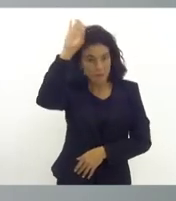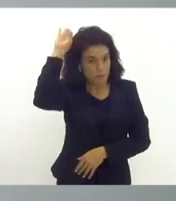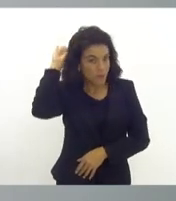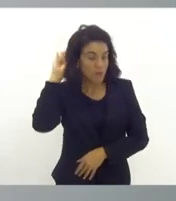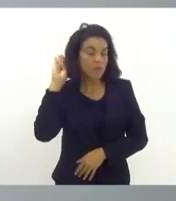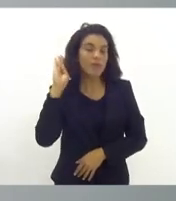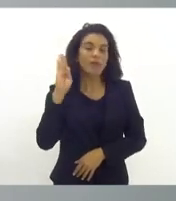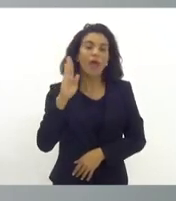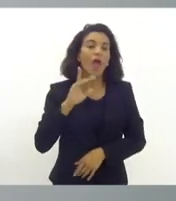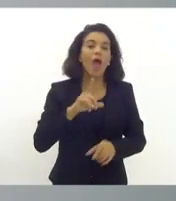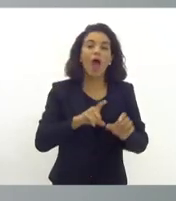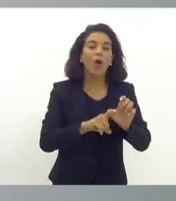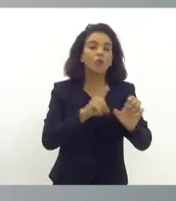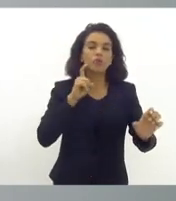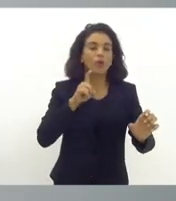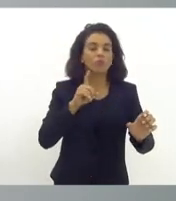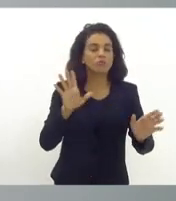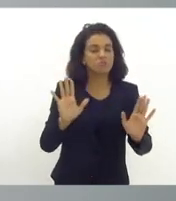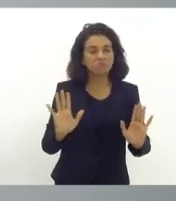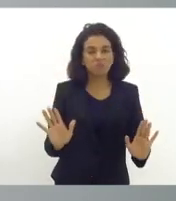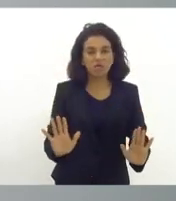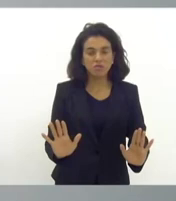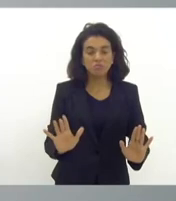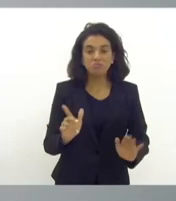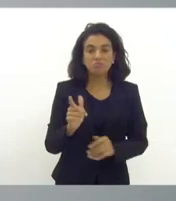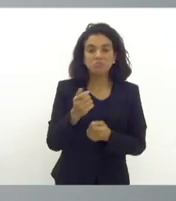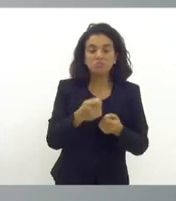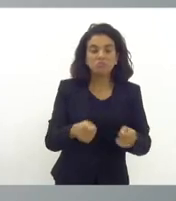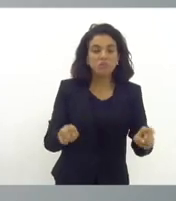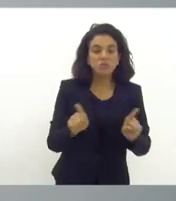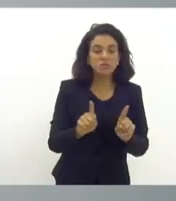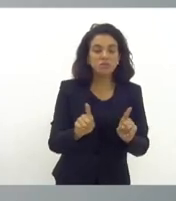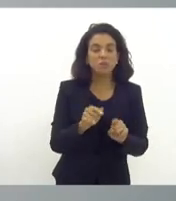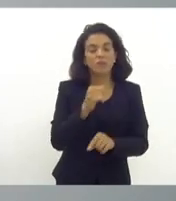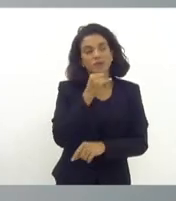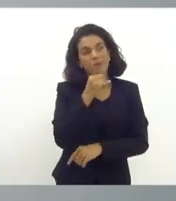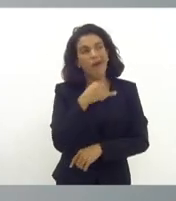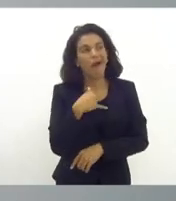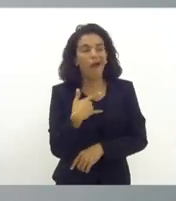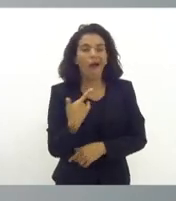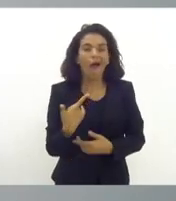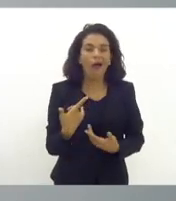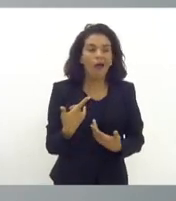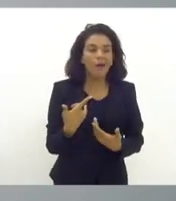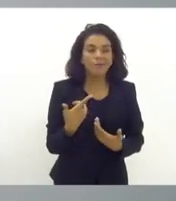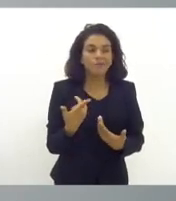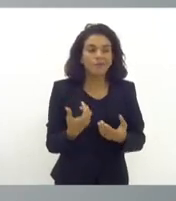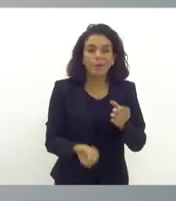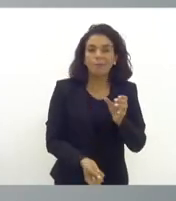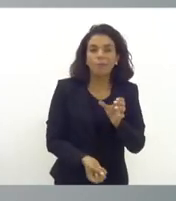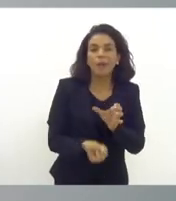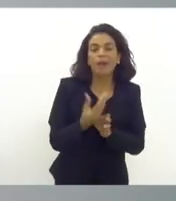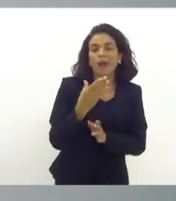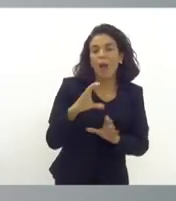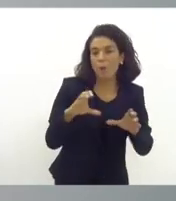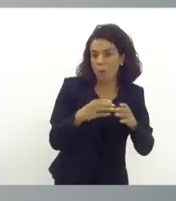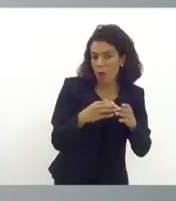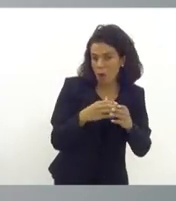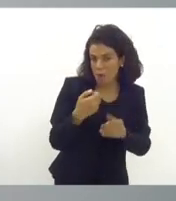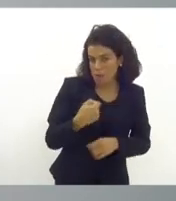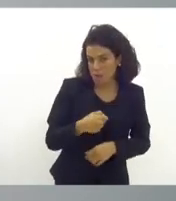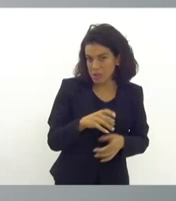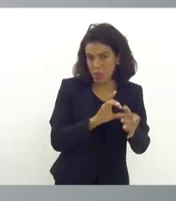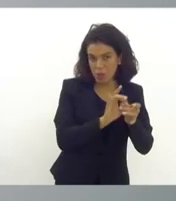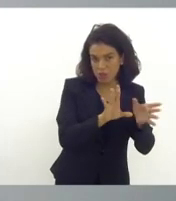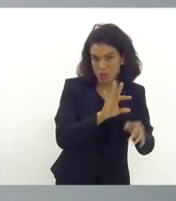Independentes não é necessário você obter Ah eu para ir eu tenho que na Polícia Militar eu tenho que ter autorização